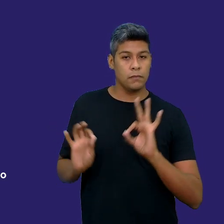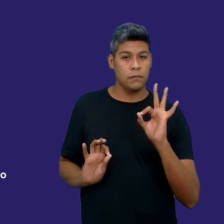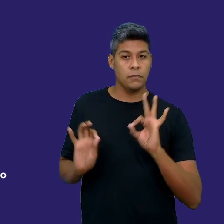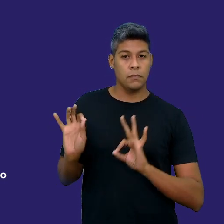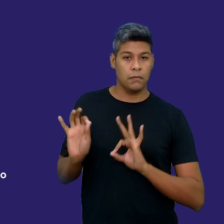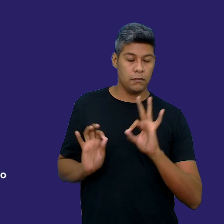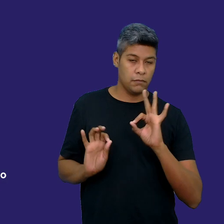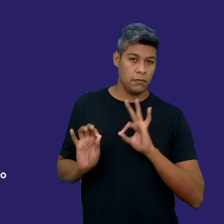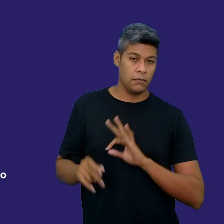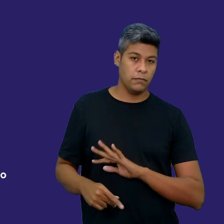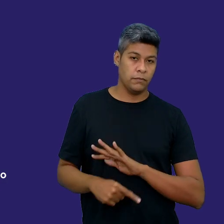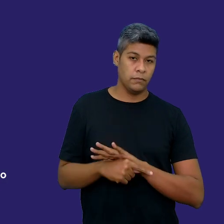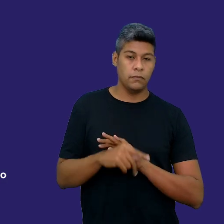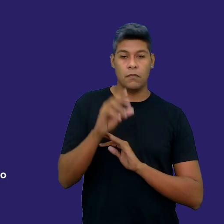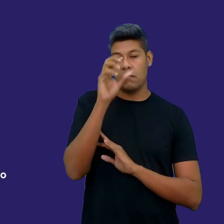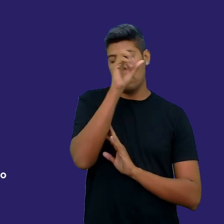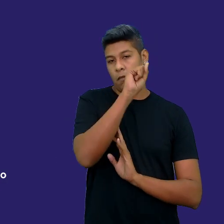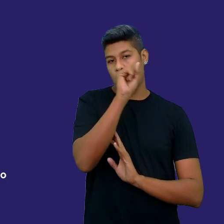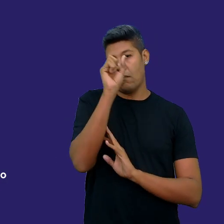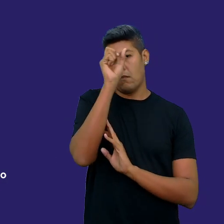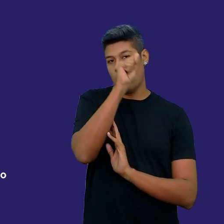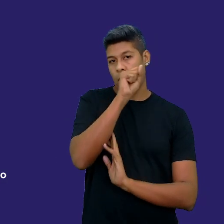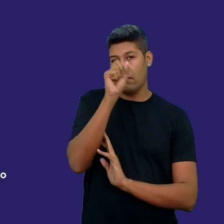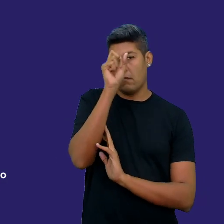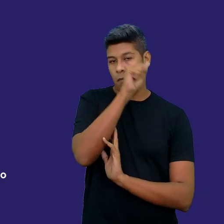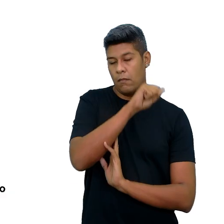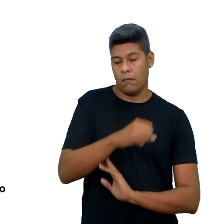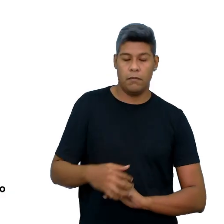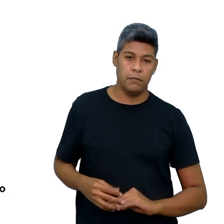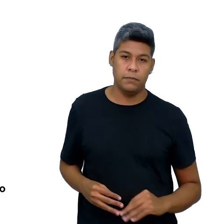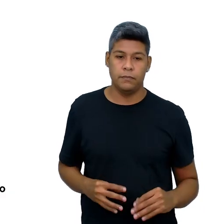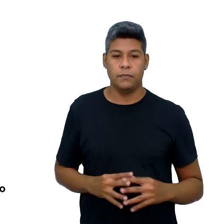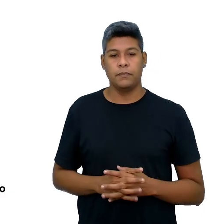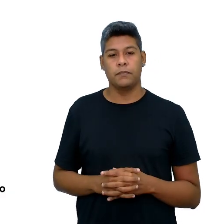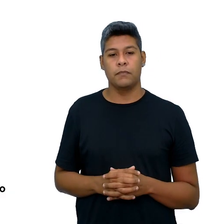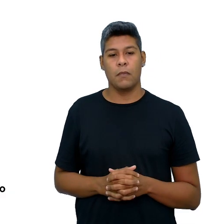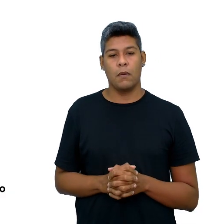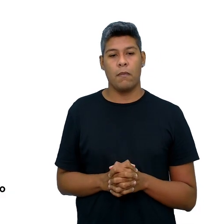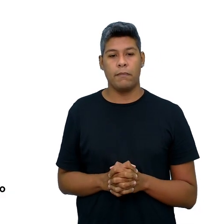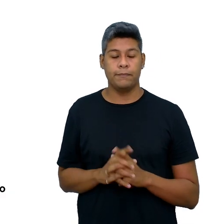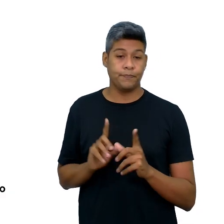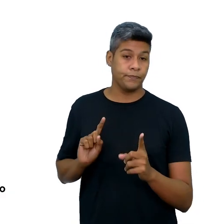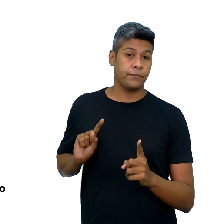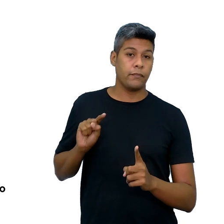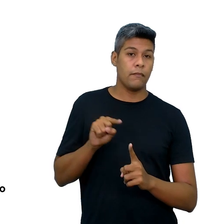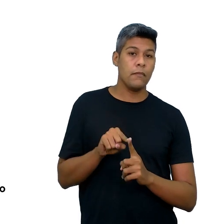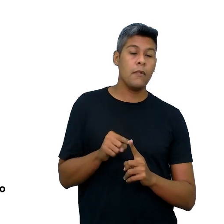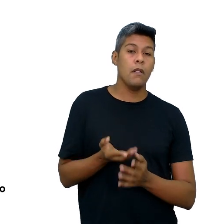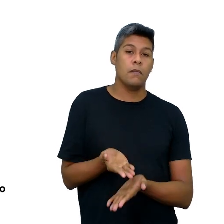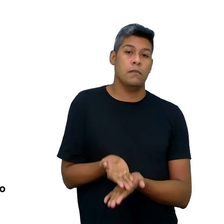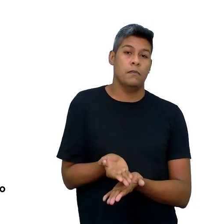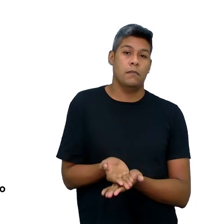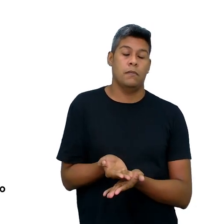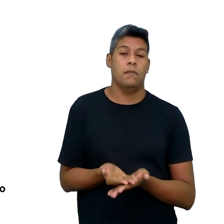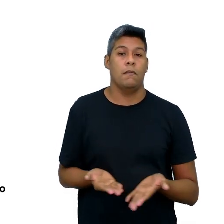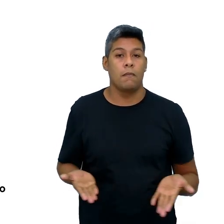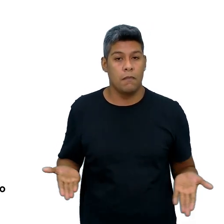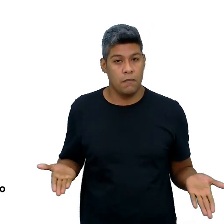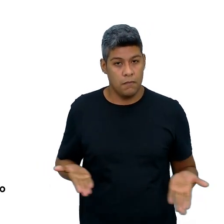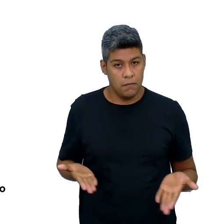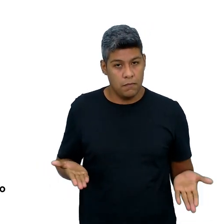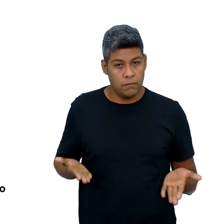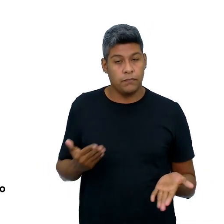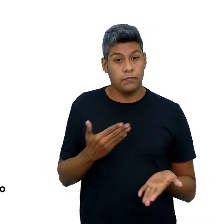seja propositivo para a aprendizagem dos nossos estudantes. Como objetivos da nossa formação de hoje, né, e para